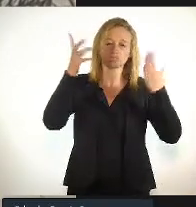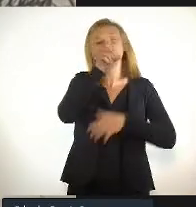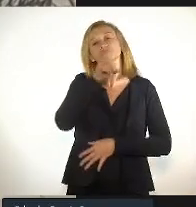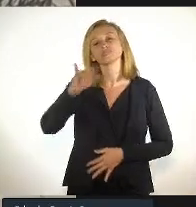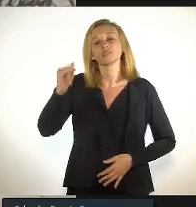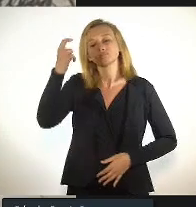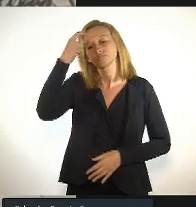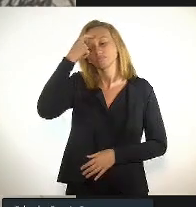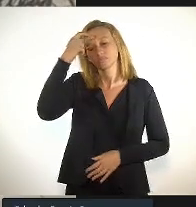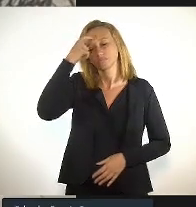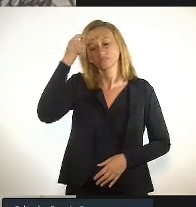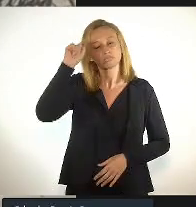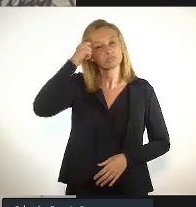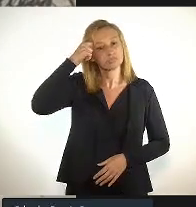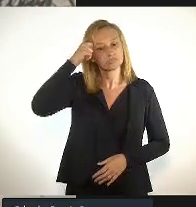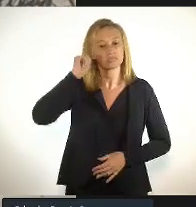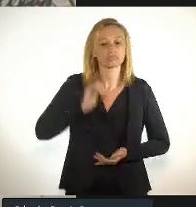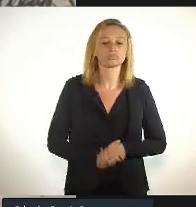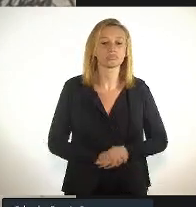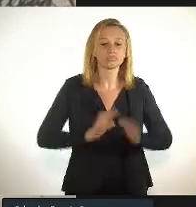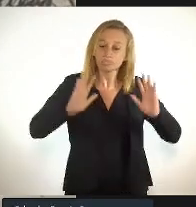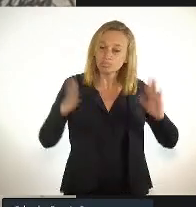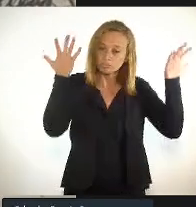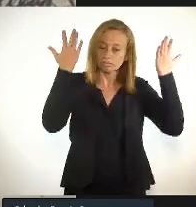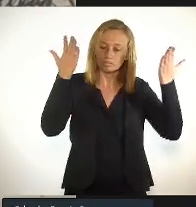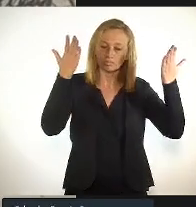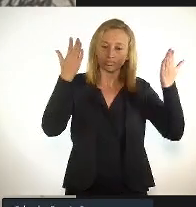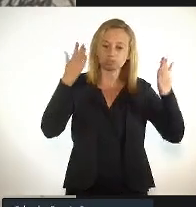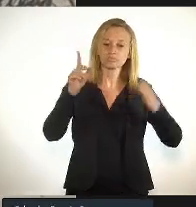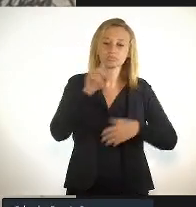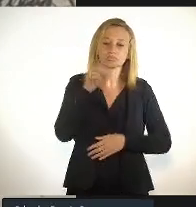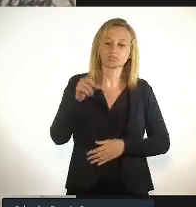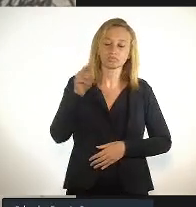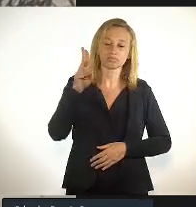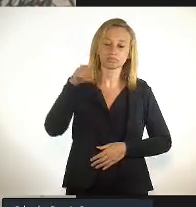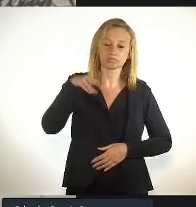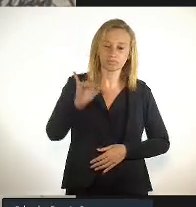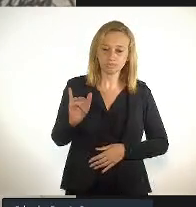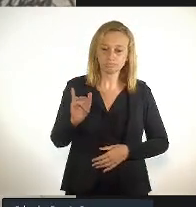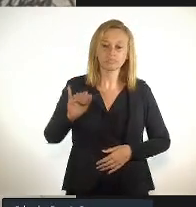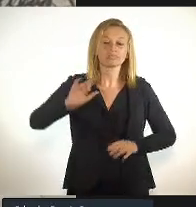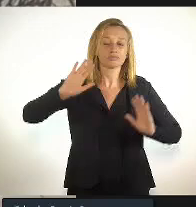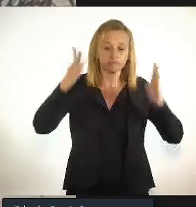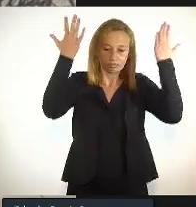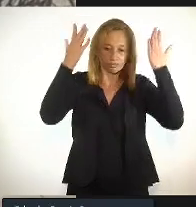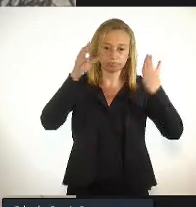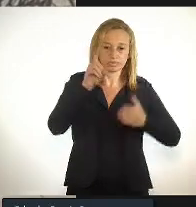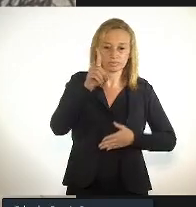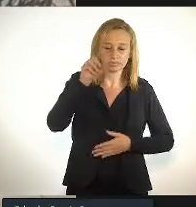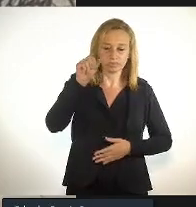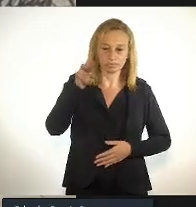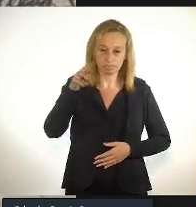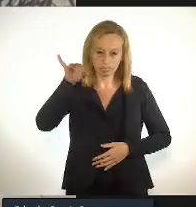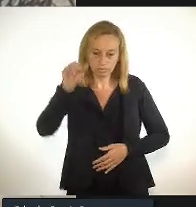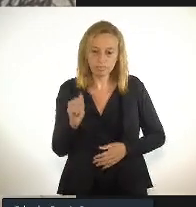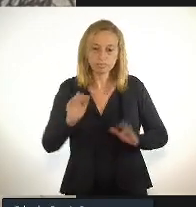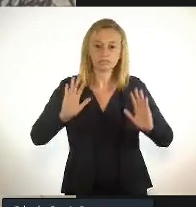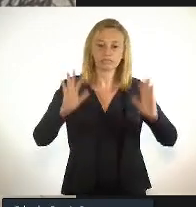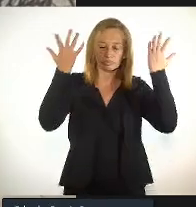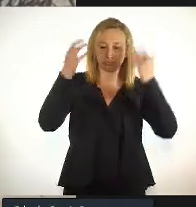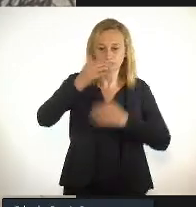Dia da Consciência Negra, viva Zumbi, viva Dandara, viva Marielle